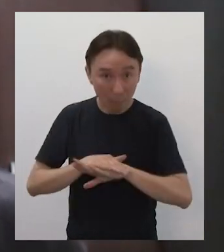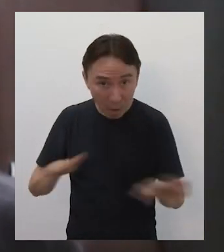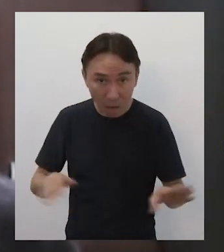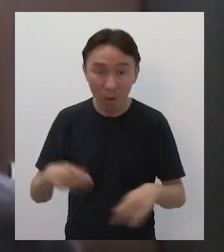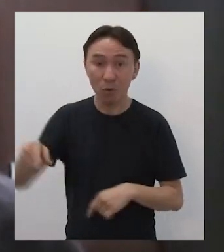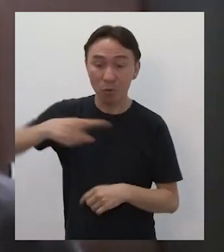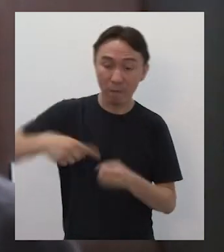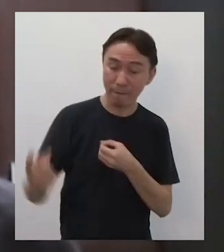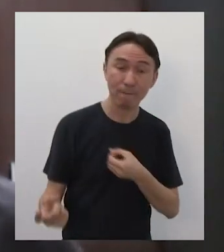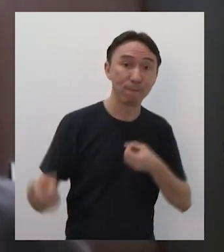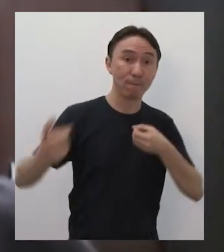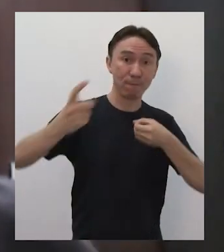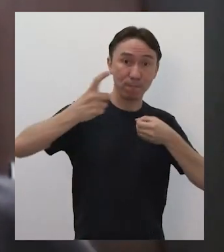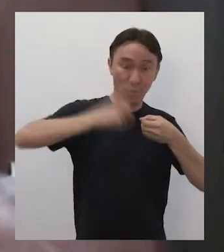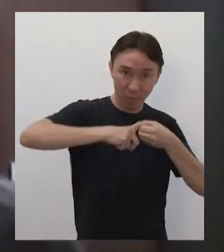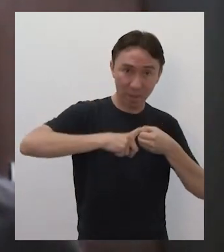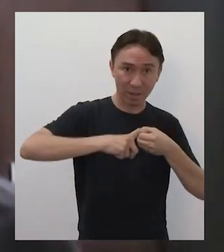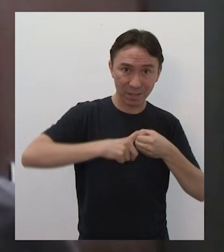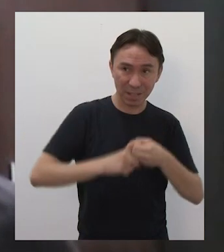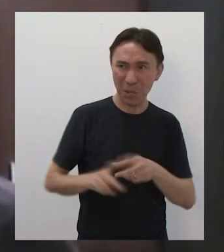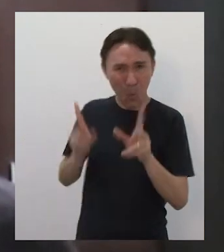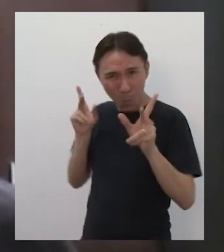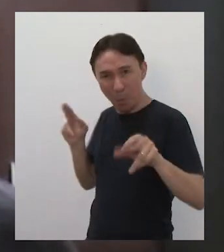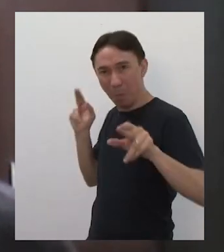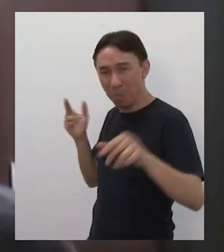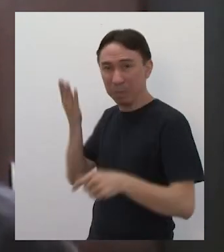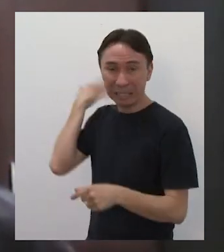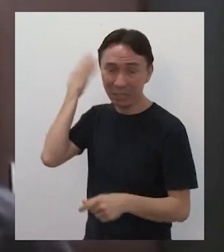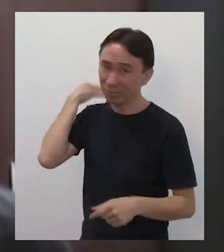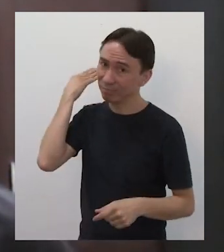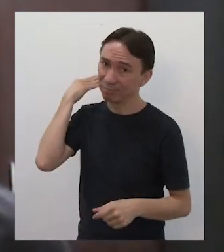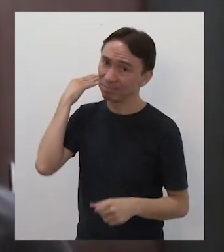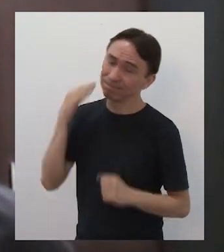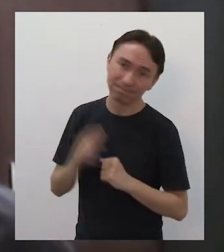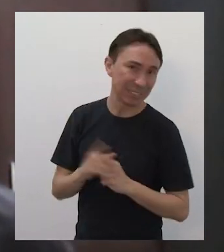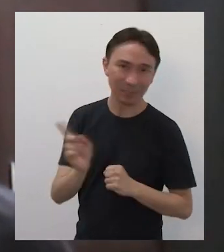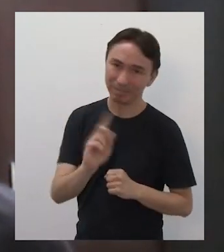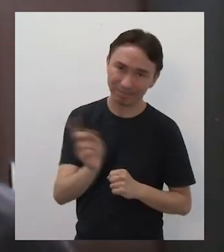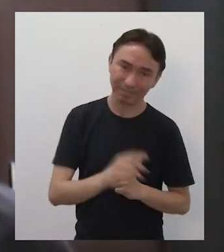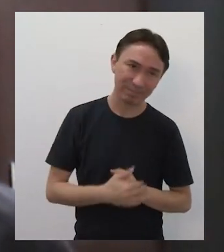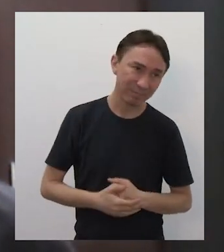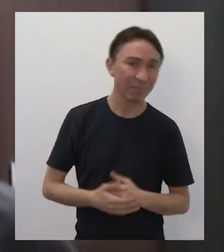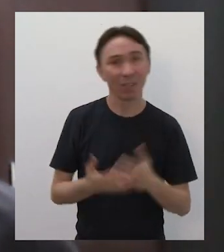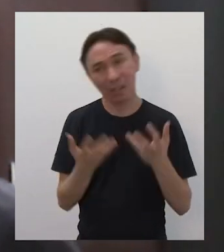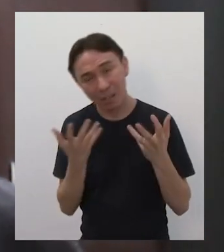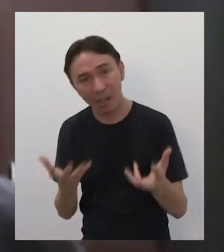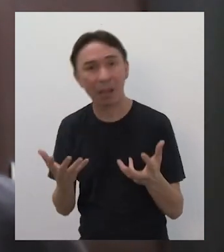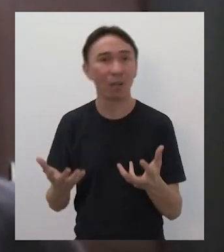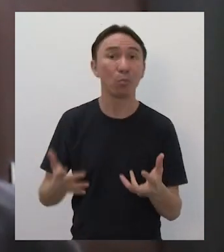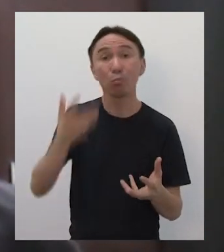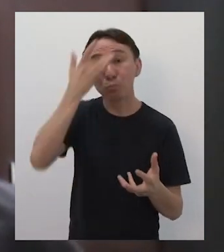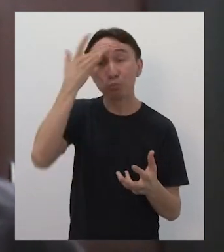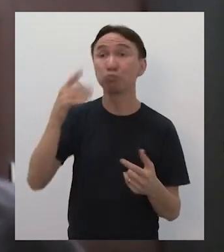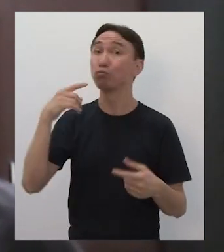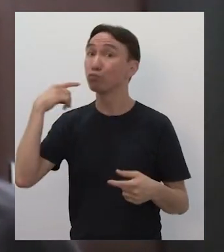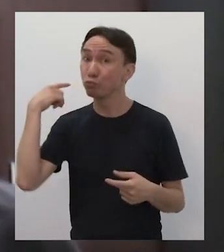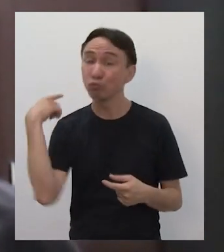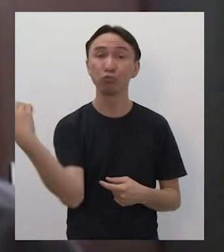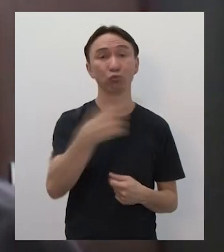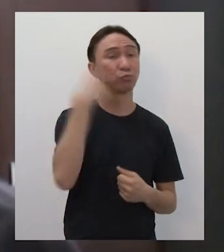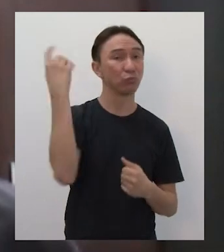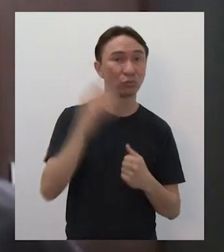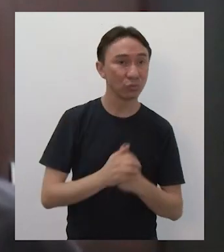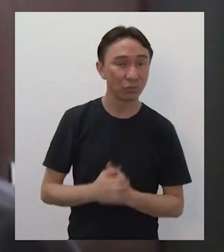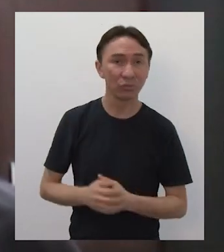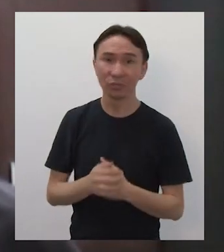antes, e espero que a grande maioria esteja aberta ao novo e consiga entender que nós